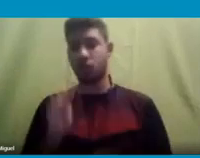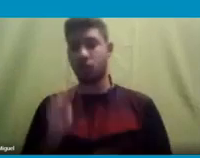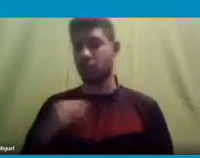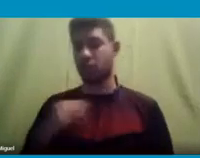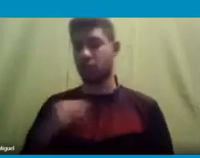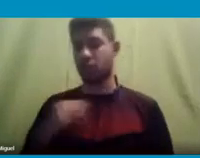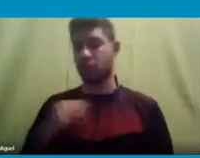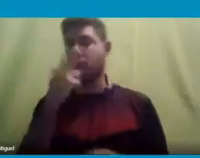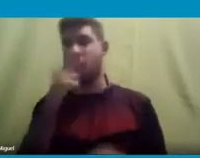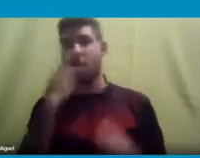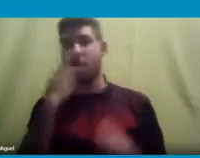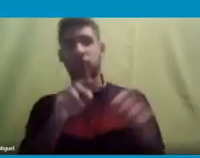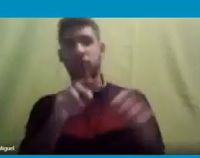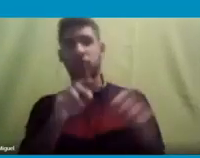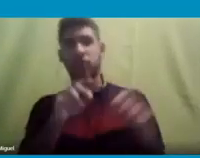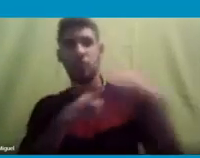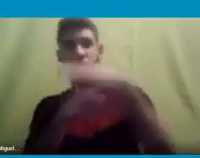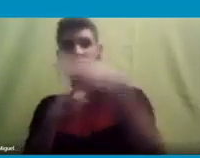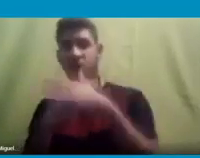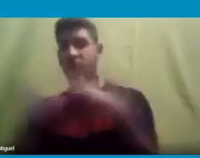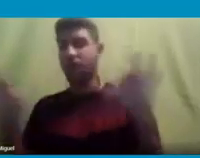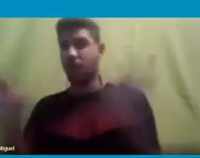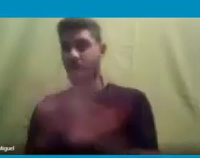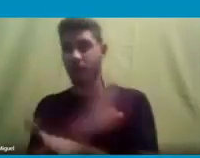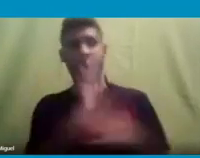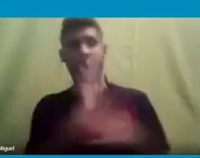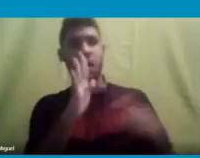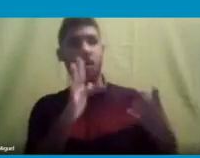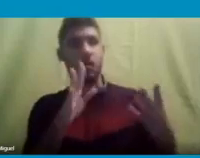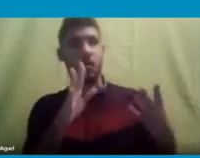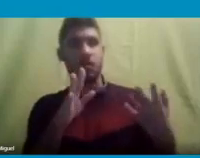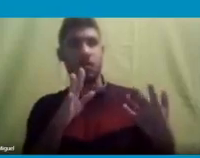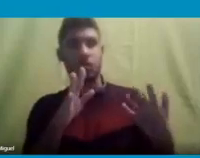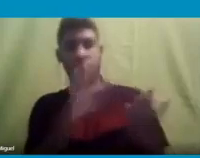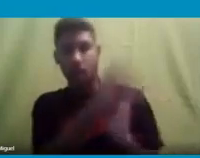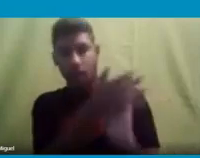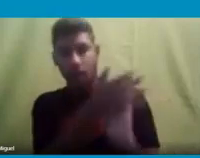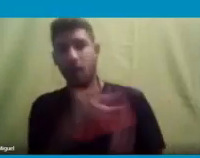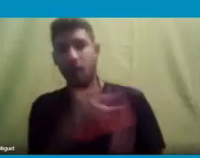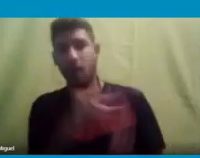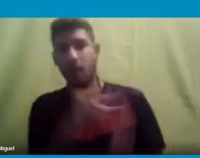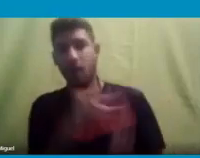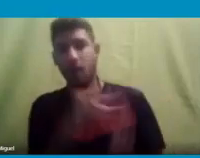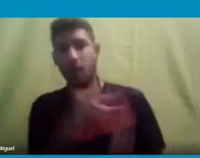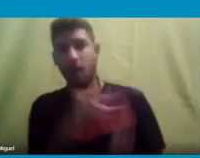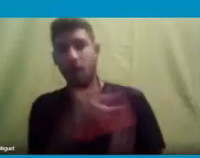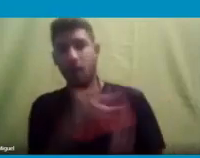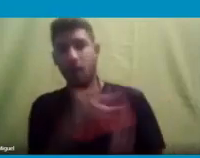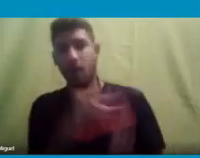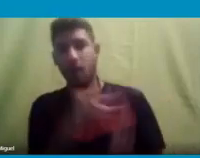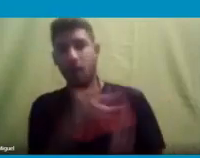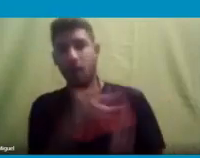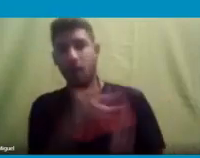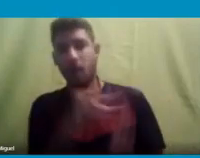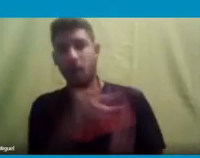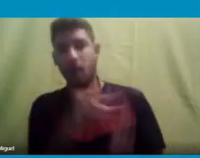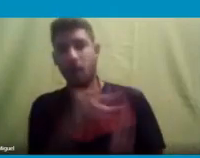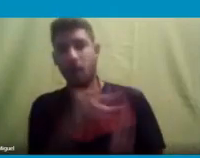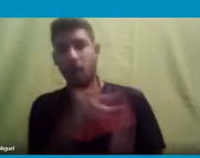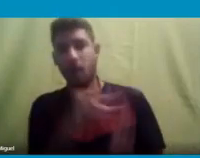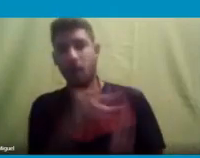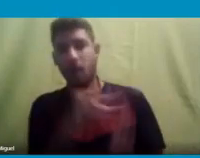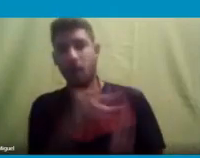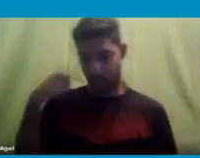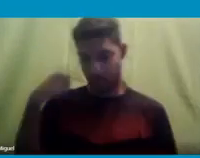o racismo dentro das instituições. Então, quem comete o racismo, como o policial, o juiz, né, o